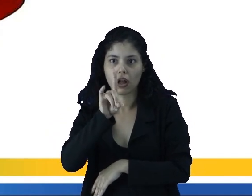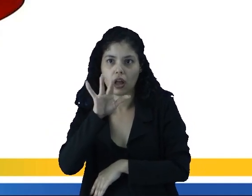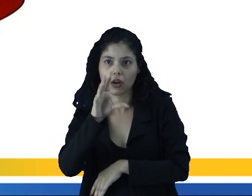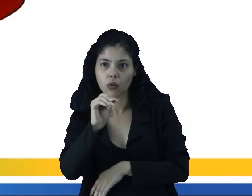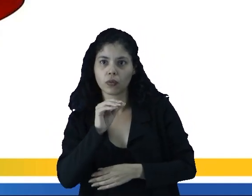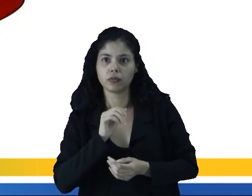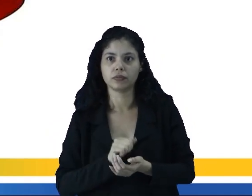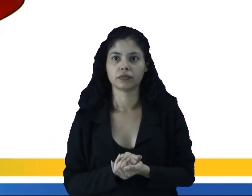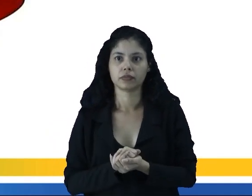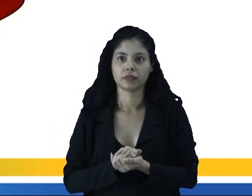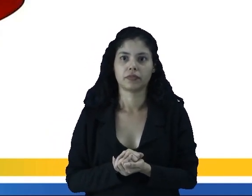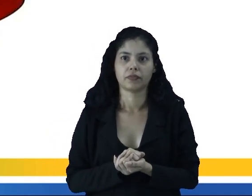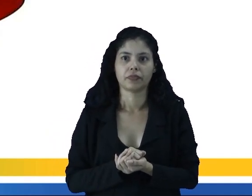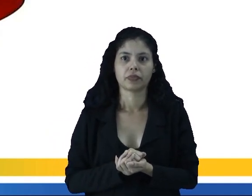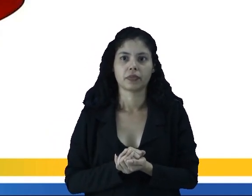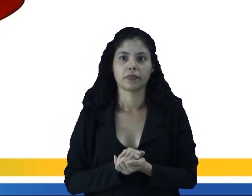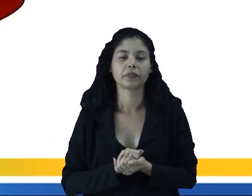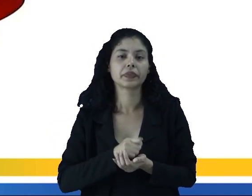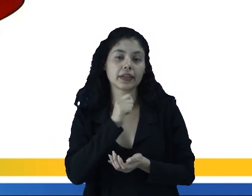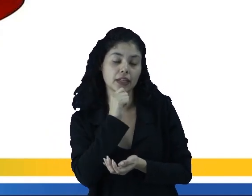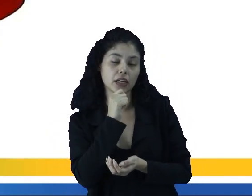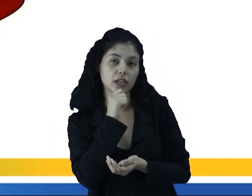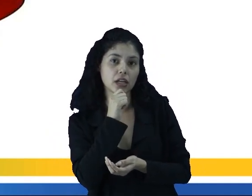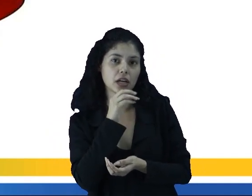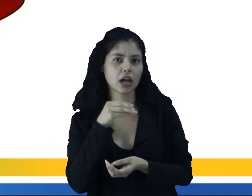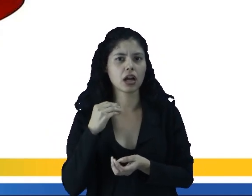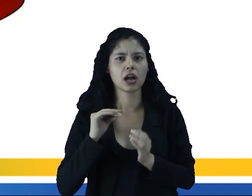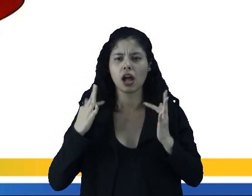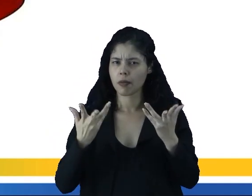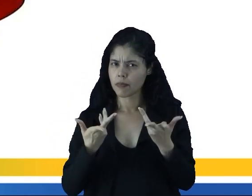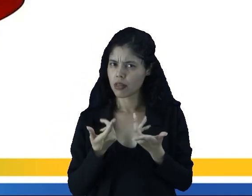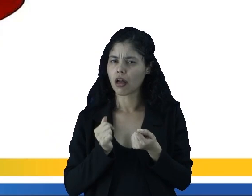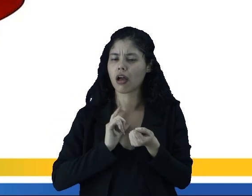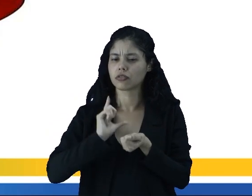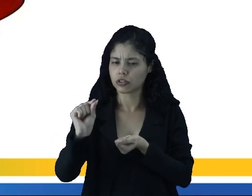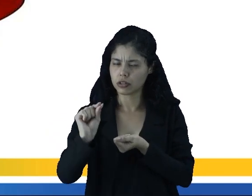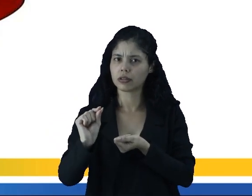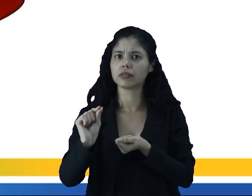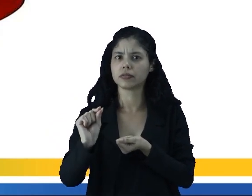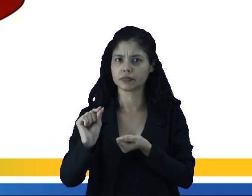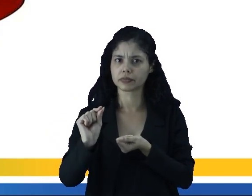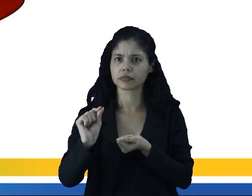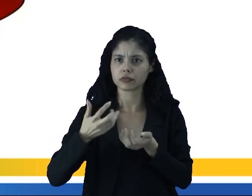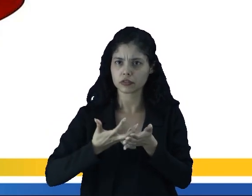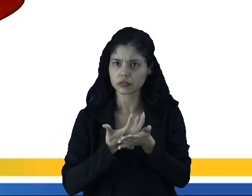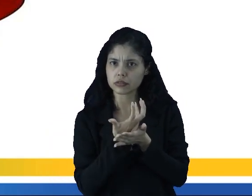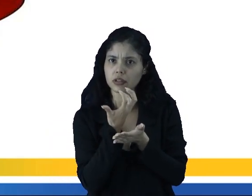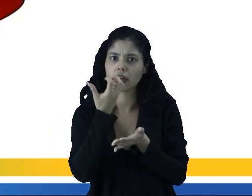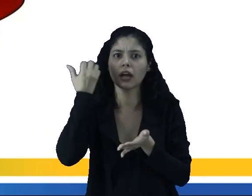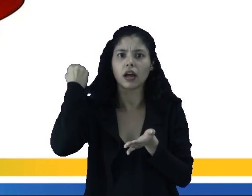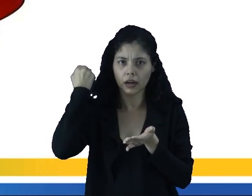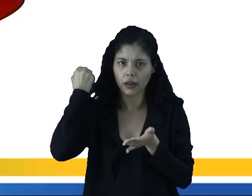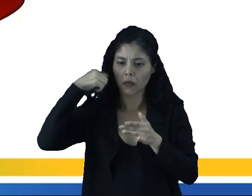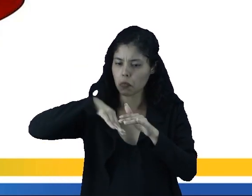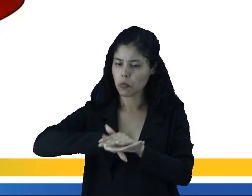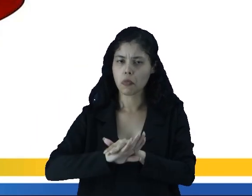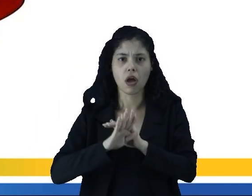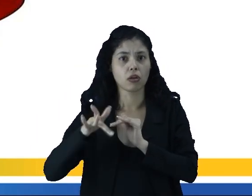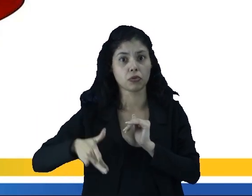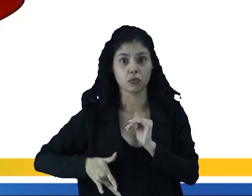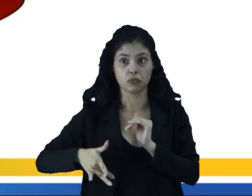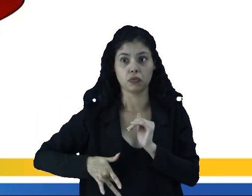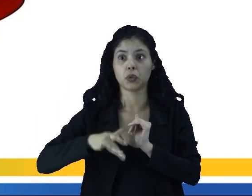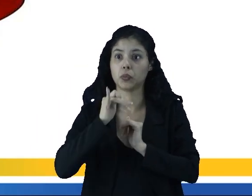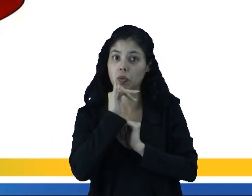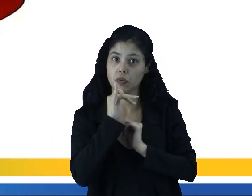Já o glucagon ele tem a habilidade de tirar a glicose da onde ela está armazenada, pode ser do fígado, por